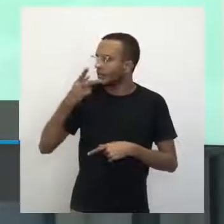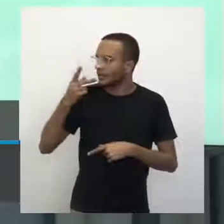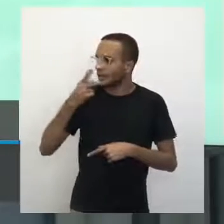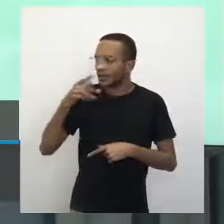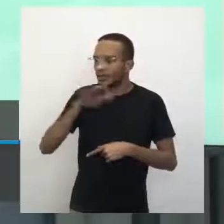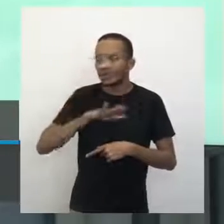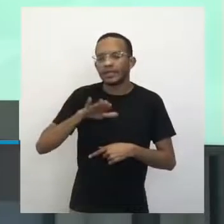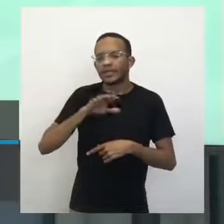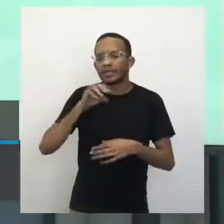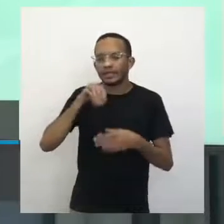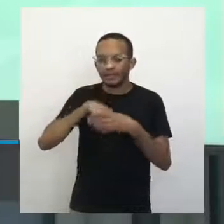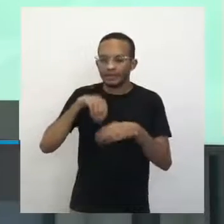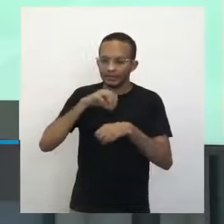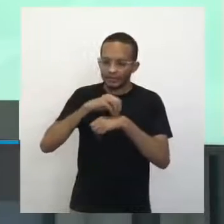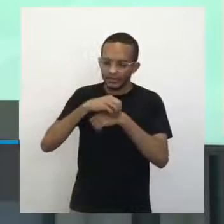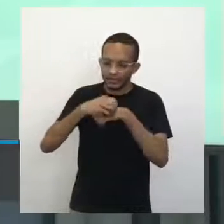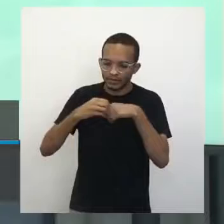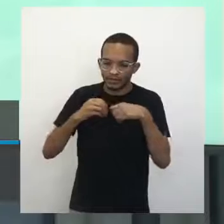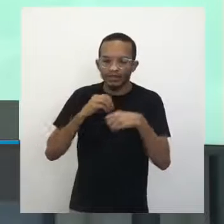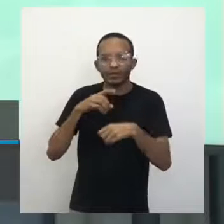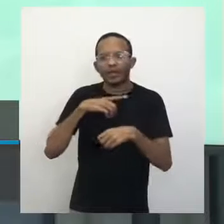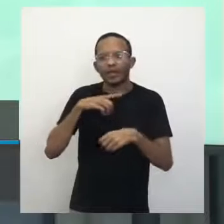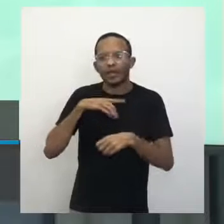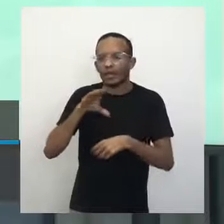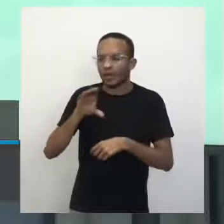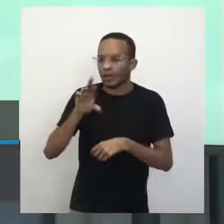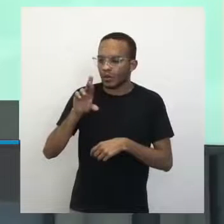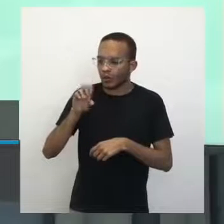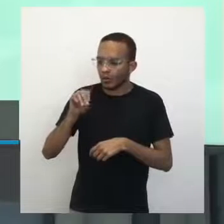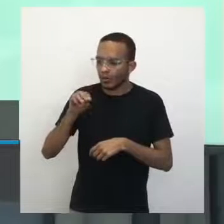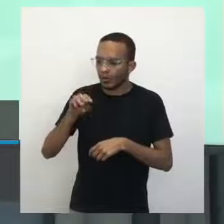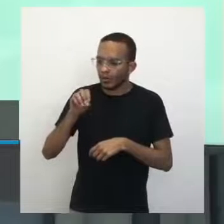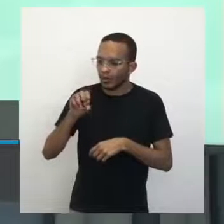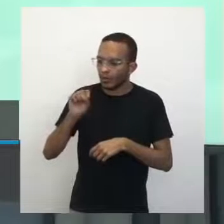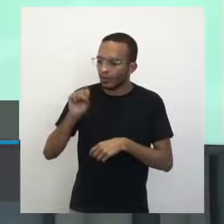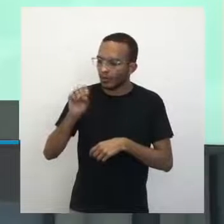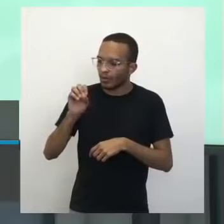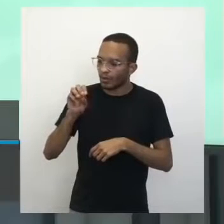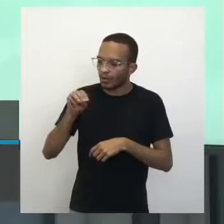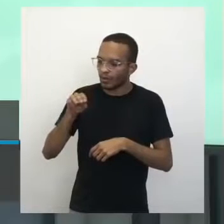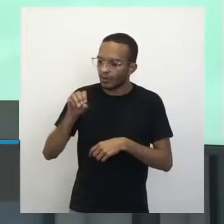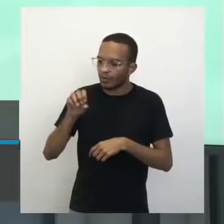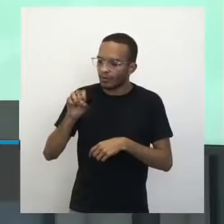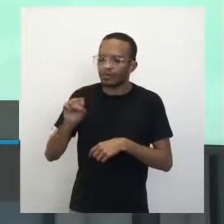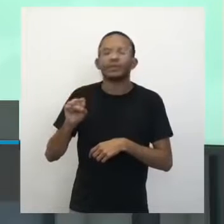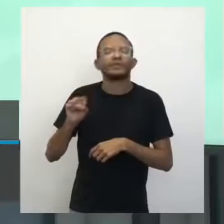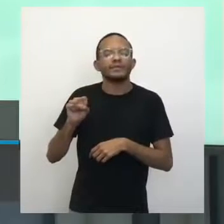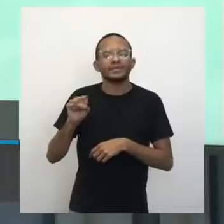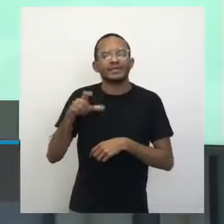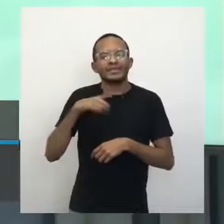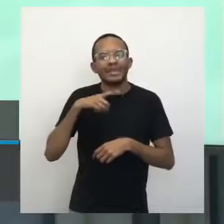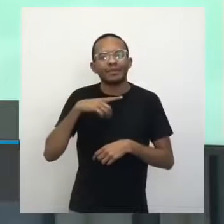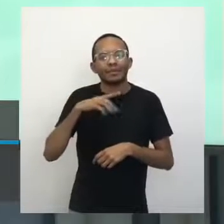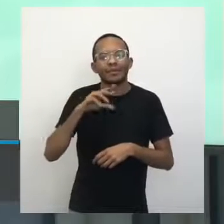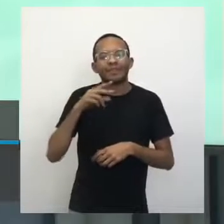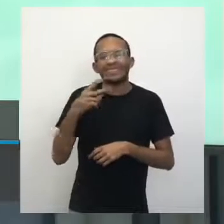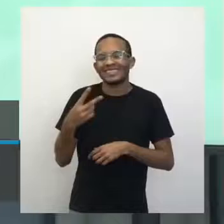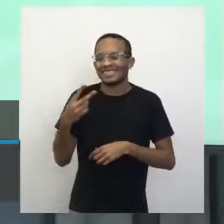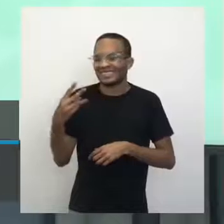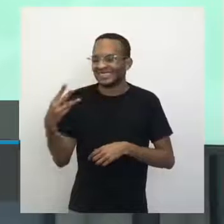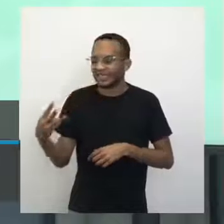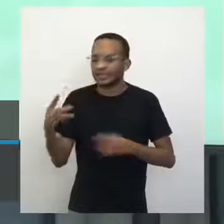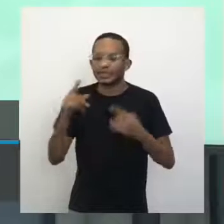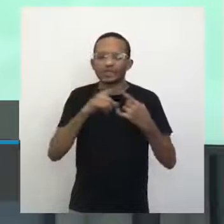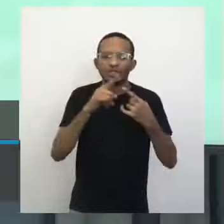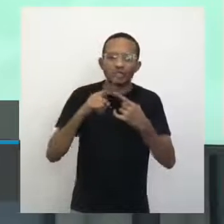núcleo da célula vai ter os cromossomos? Então nós temos em todas as células do nosso corpo 23 pares